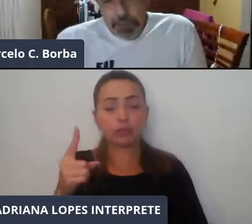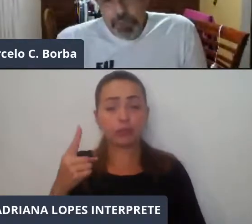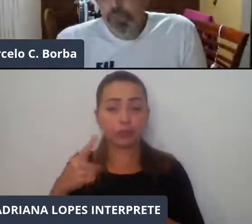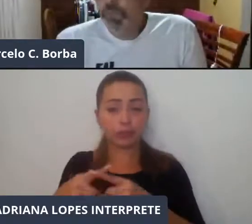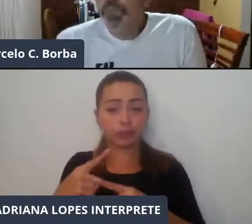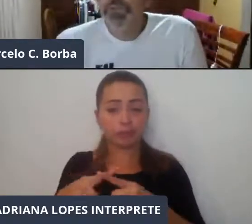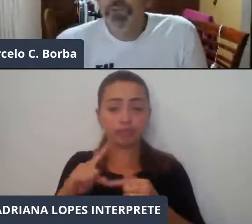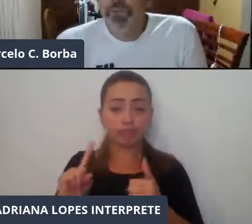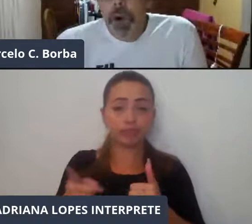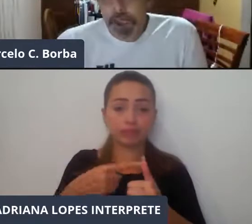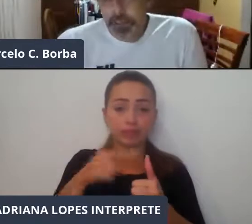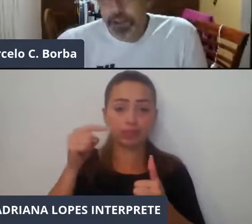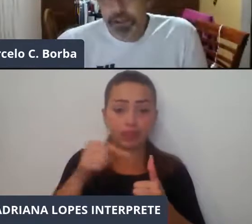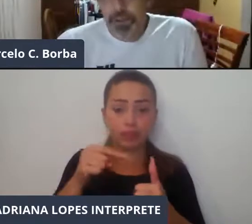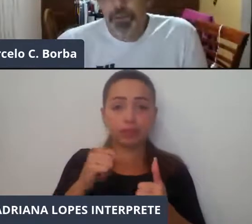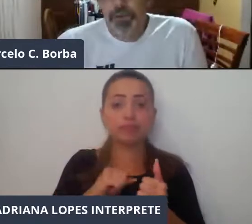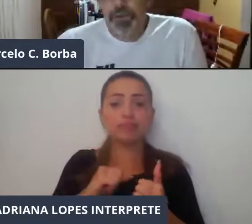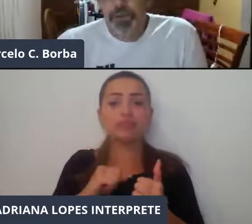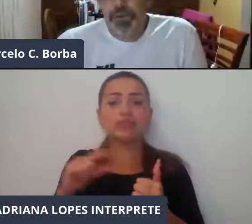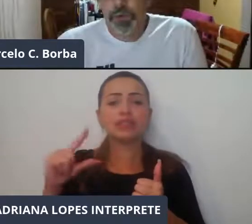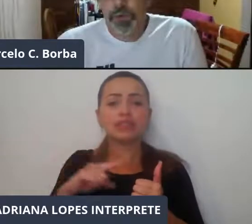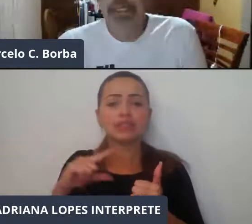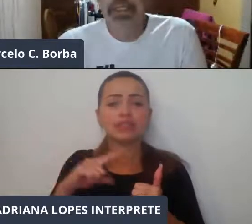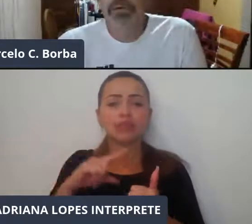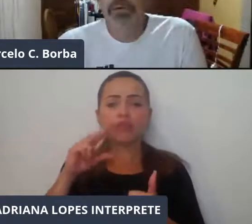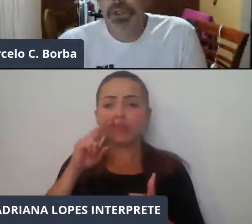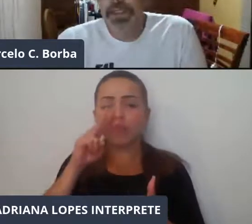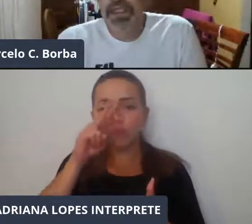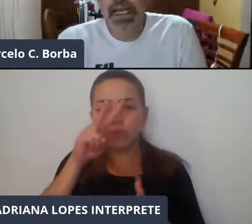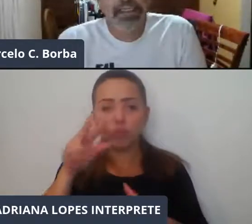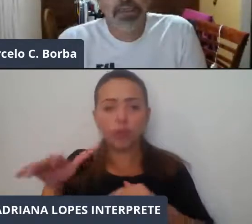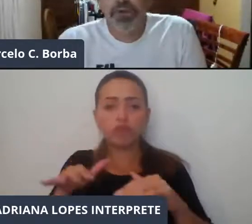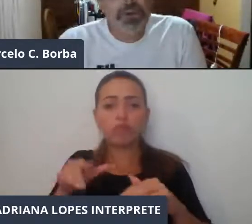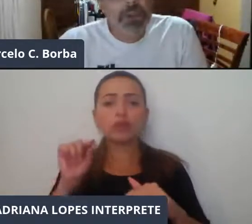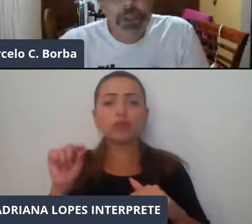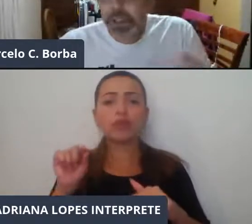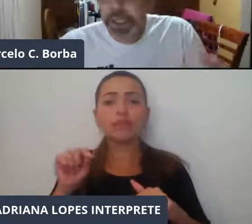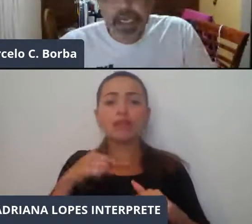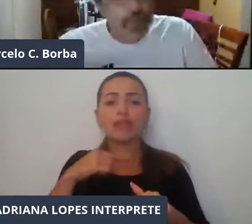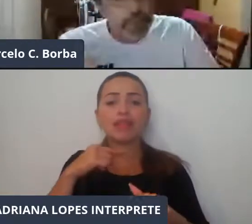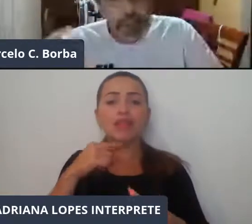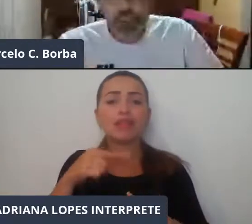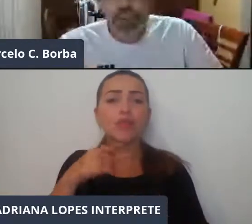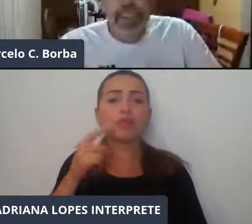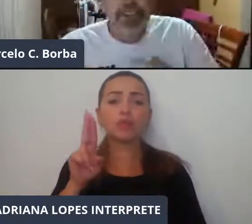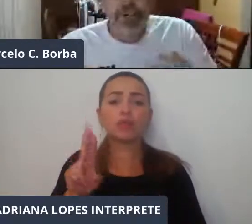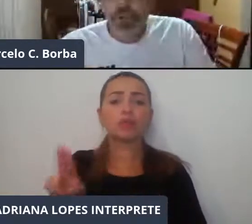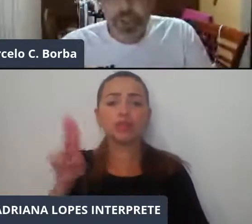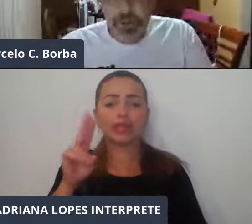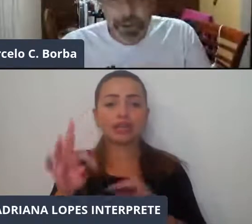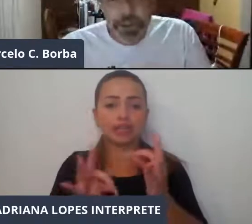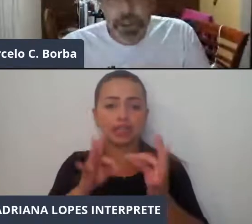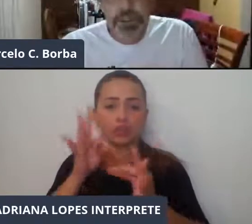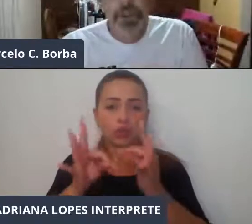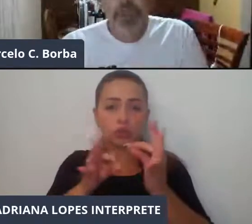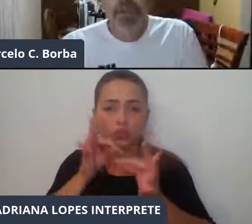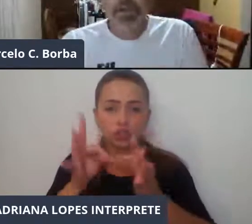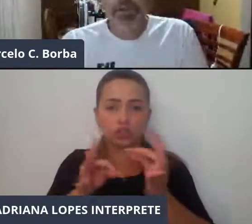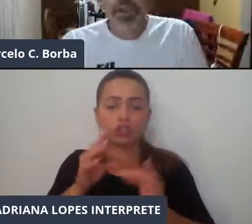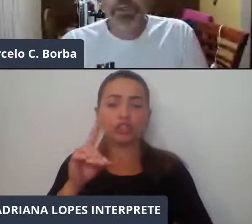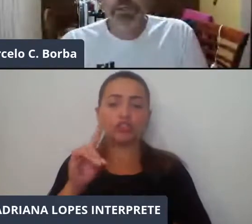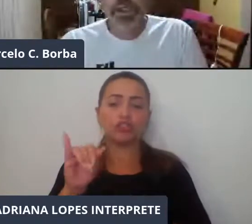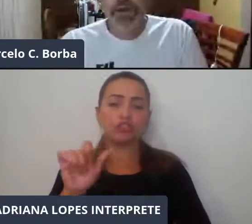há um forte movimento para não utilizar tecnologias digitais, porque a gente tende a um